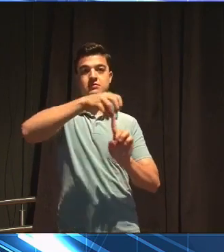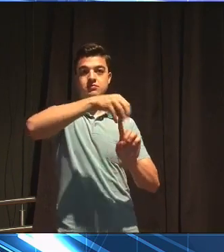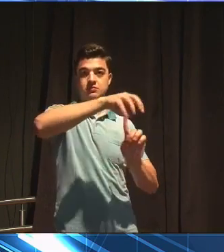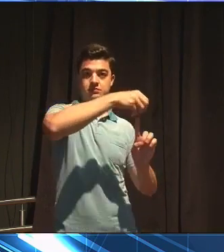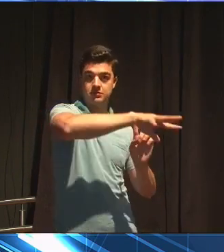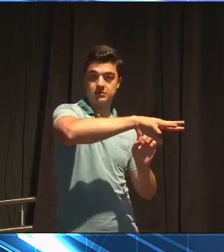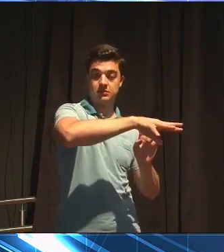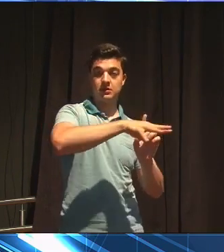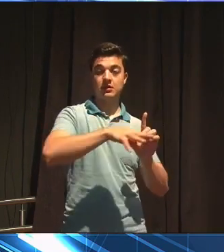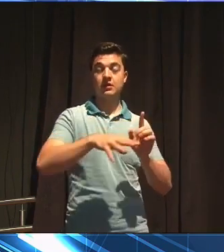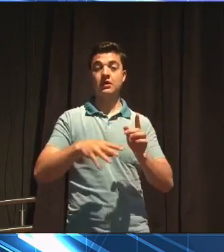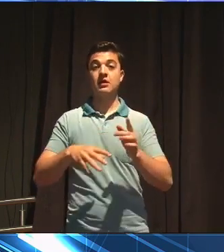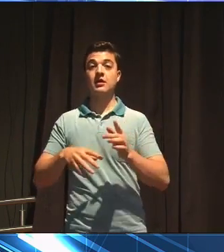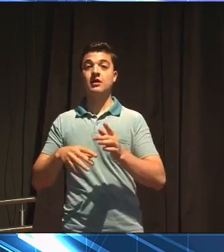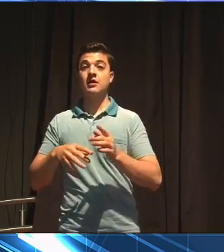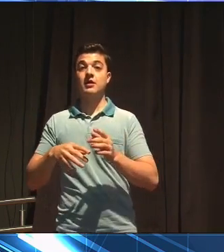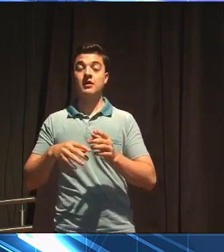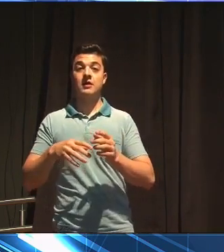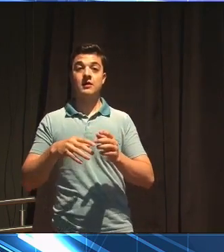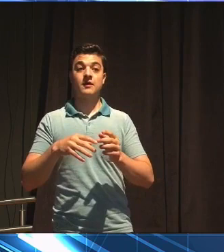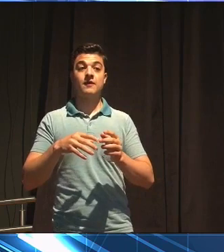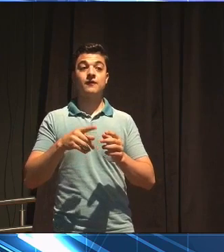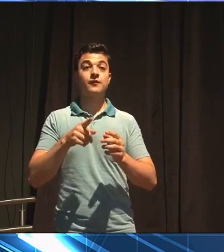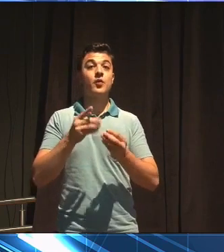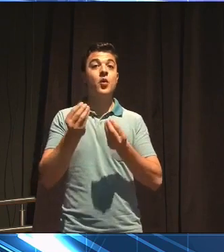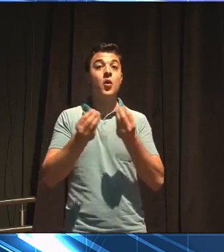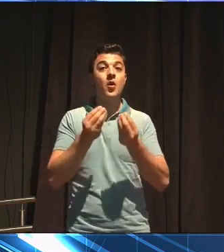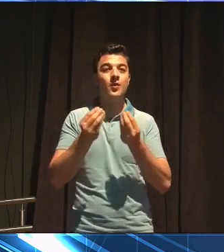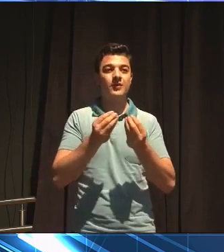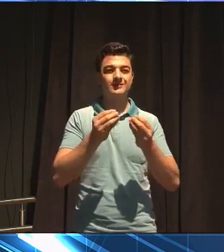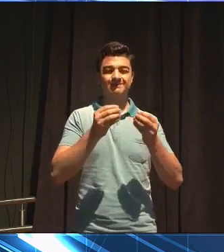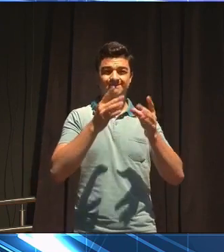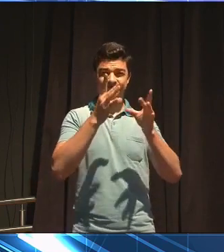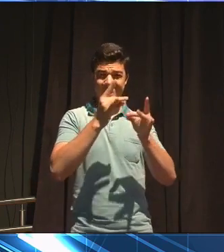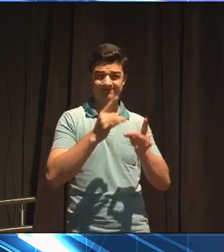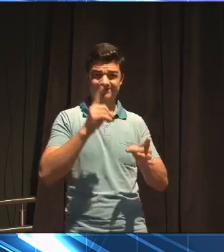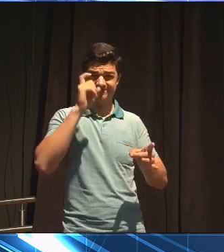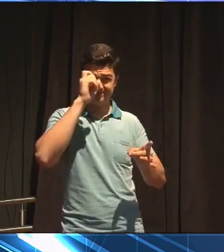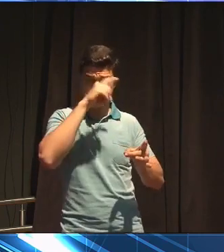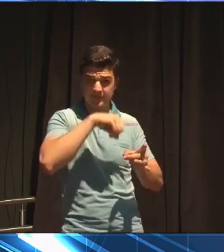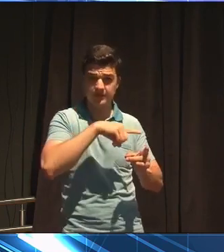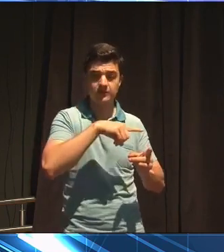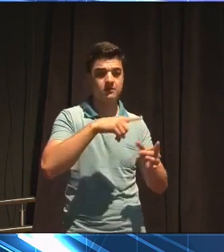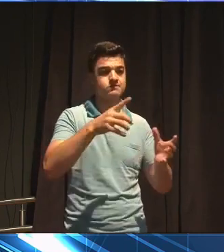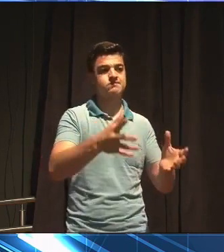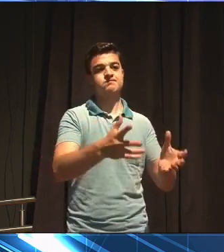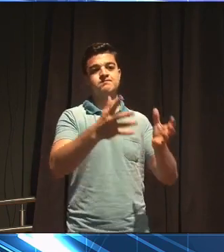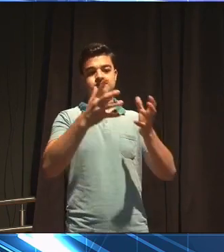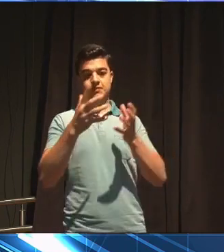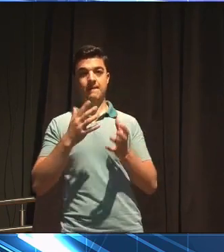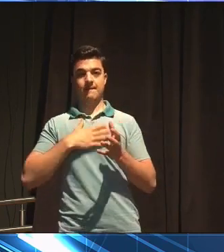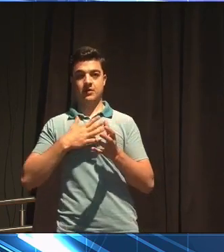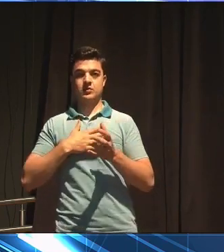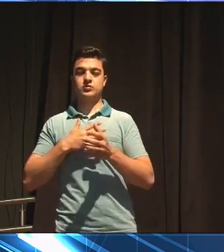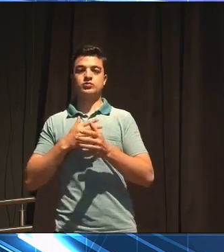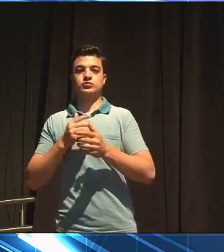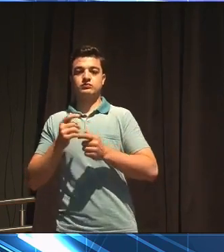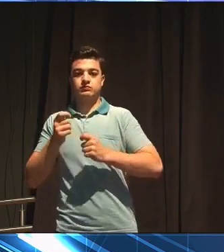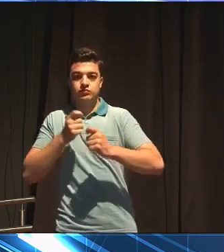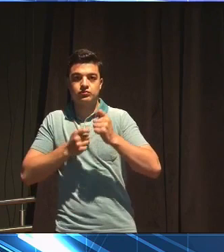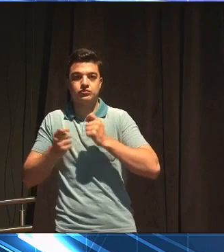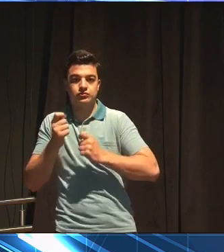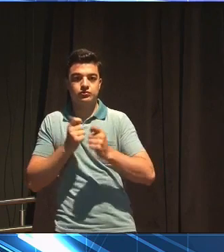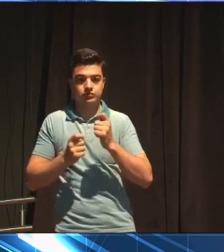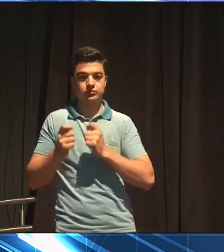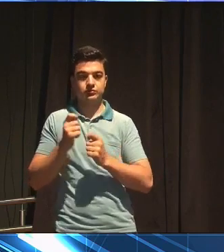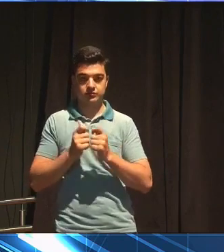você paga por isso é trazer essa complexidade para você. Você está gerenciando. Eu sei que muita gente não